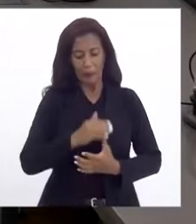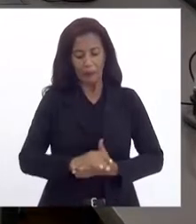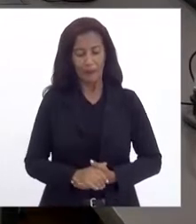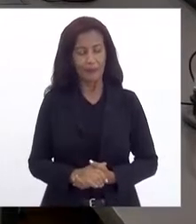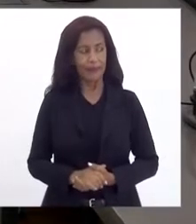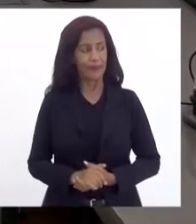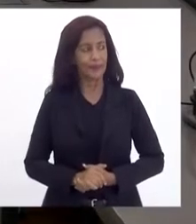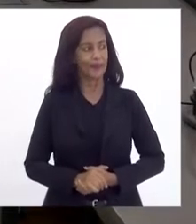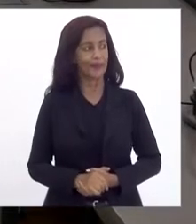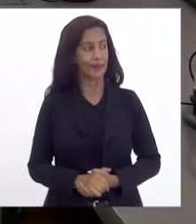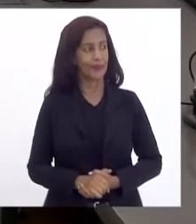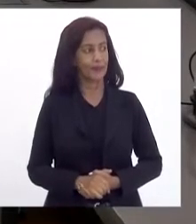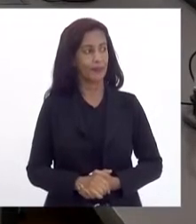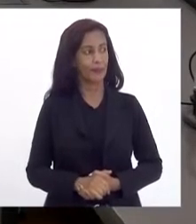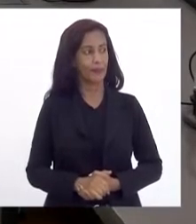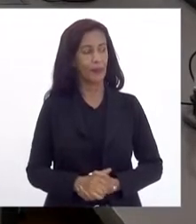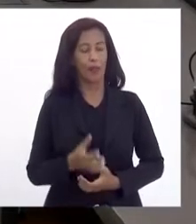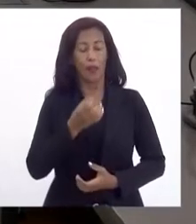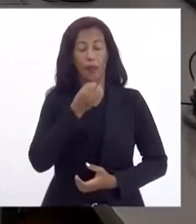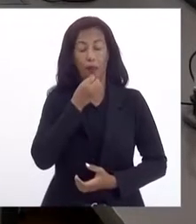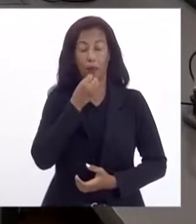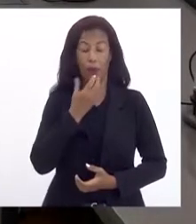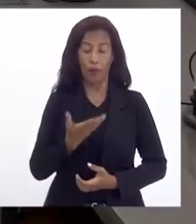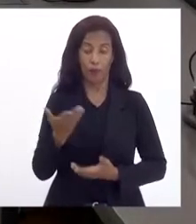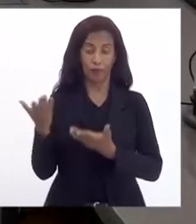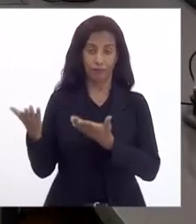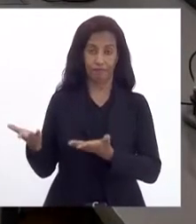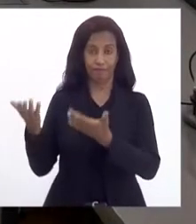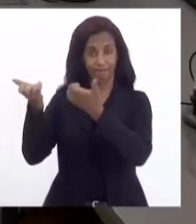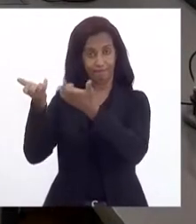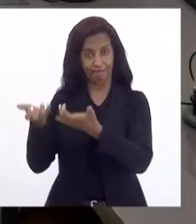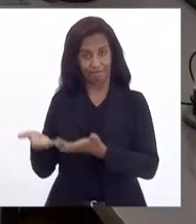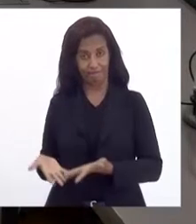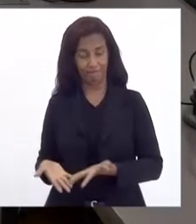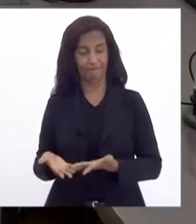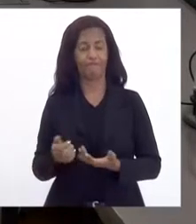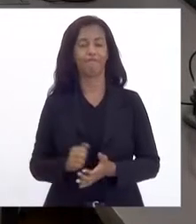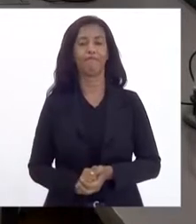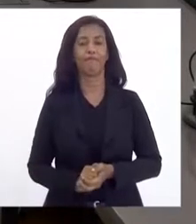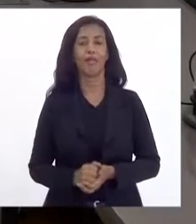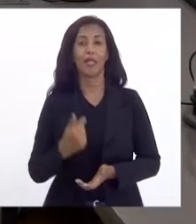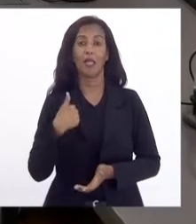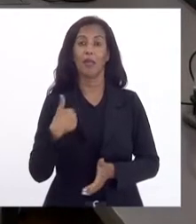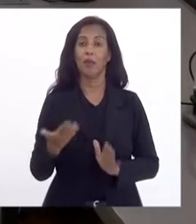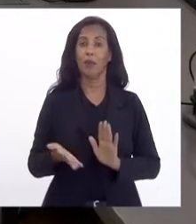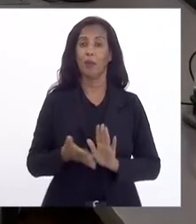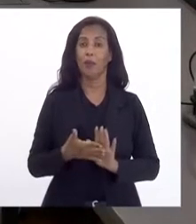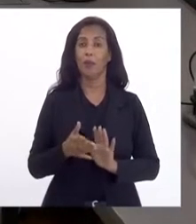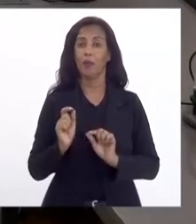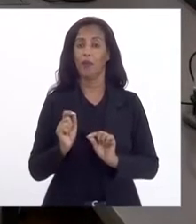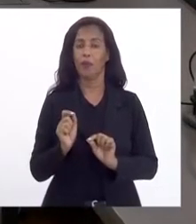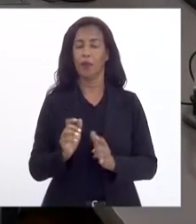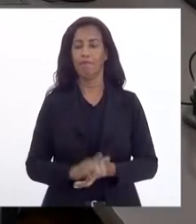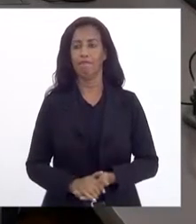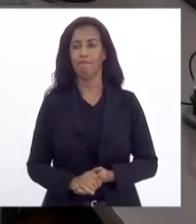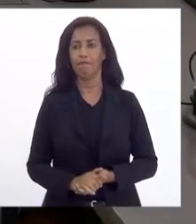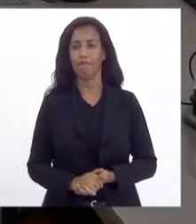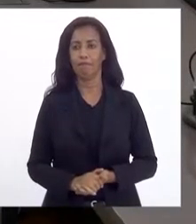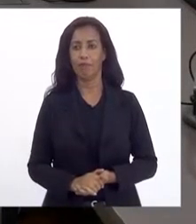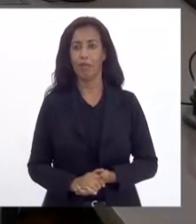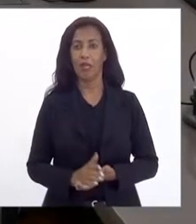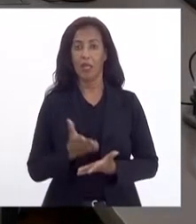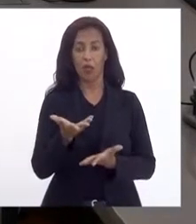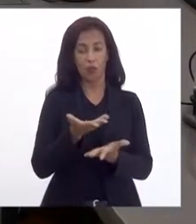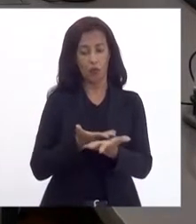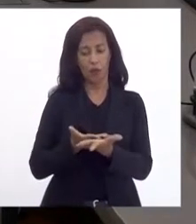feita essa ponderação, deputado Luiz, o que eu quero apenas propor? Vou encaminhar ao setor de